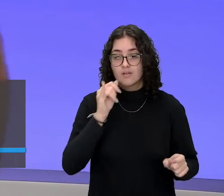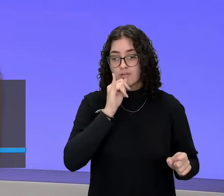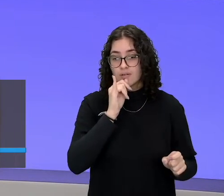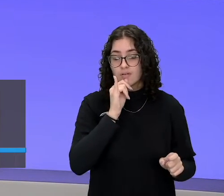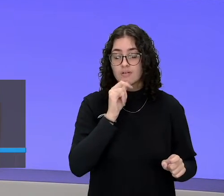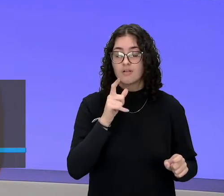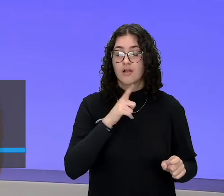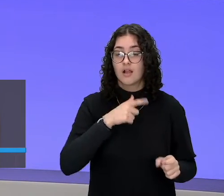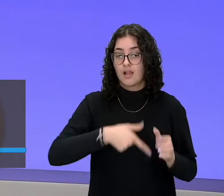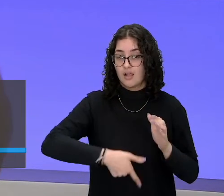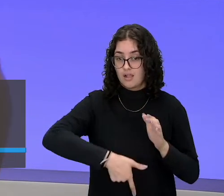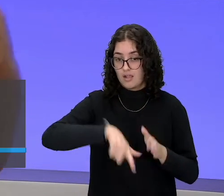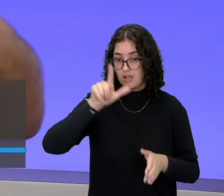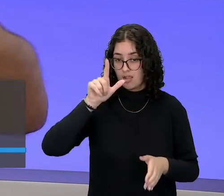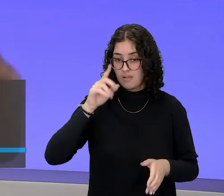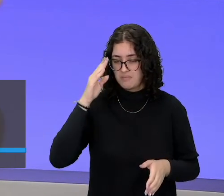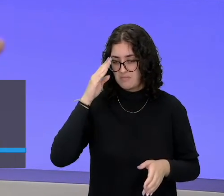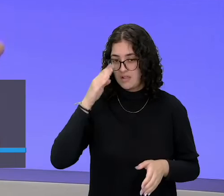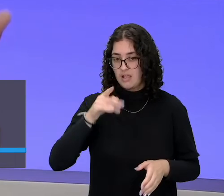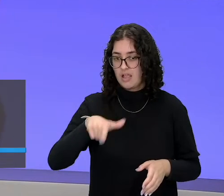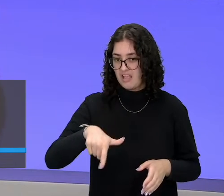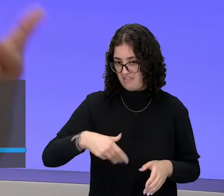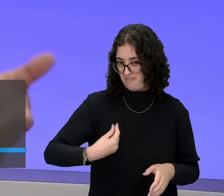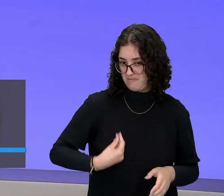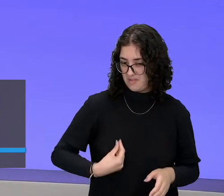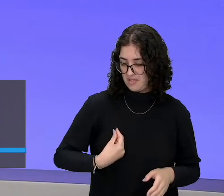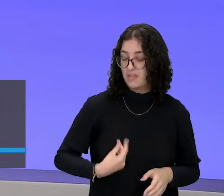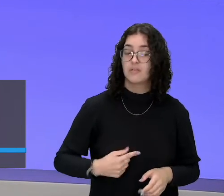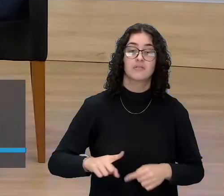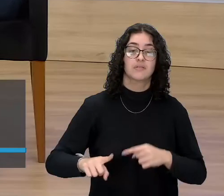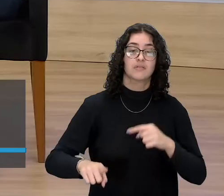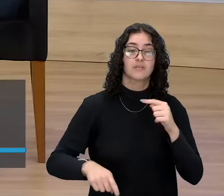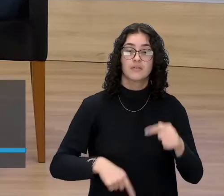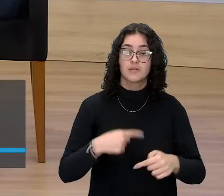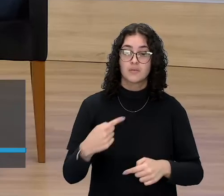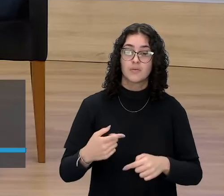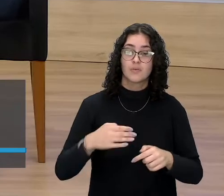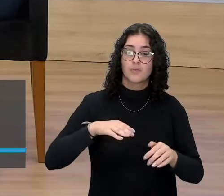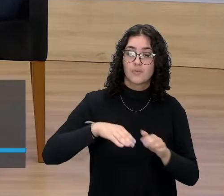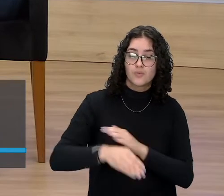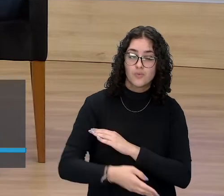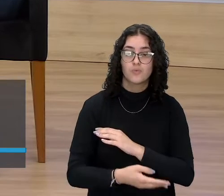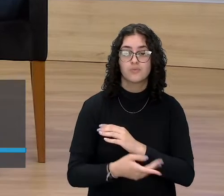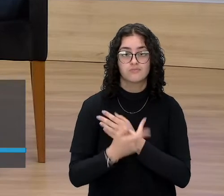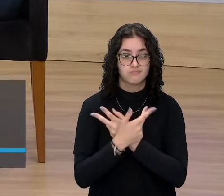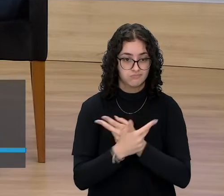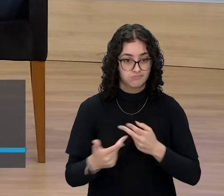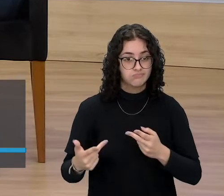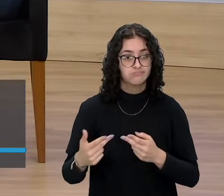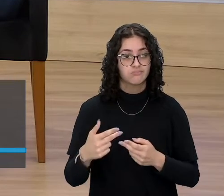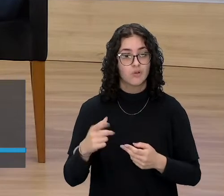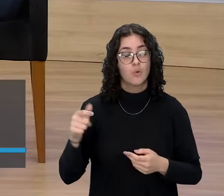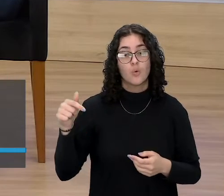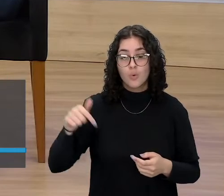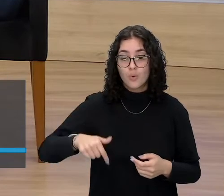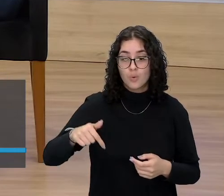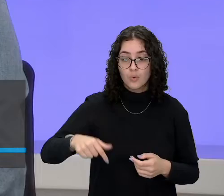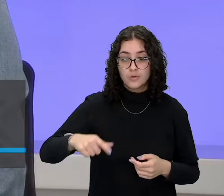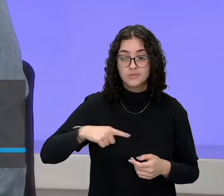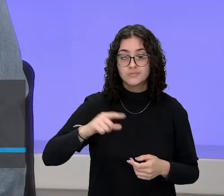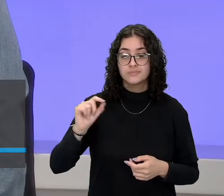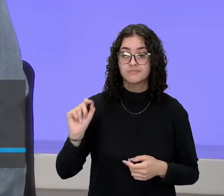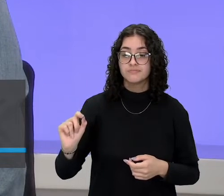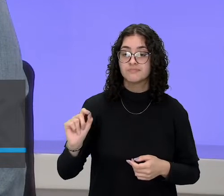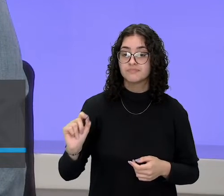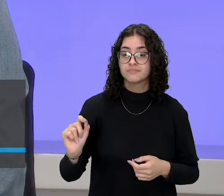antes a preservação, a princípio, era da vida, e aí depois dos costumes, das tradições, hoje já se tem um